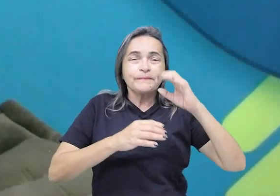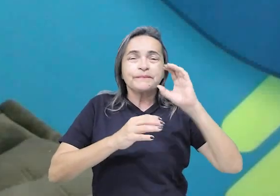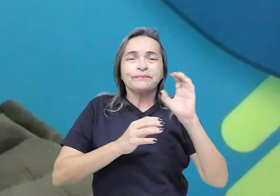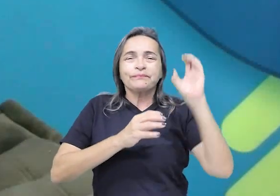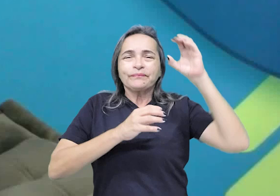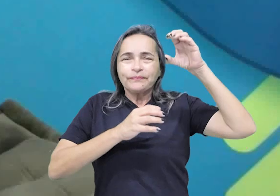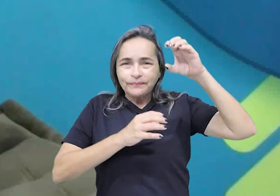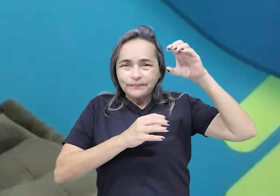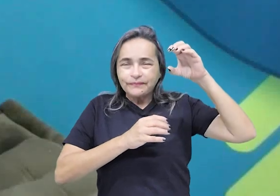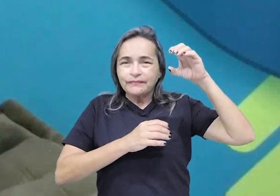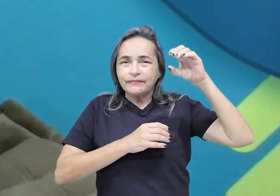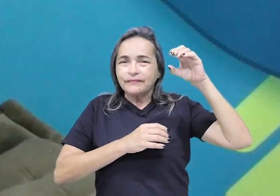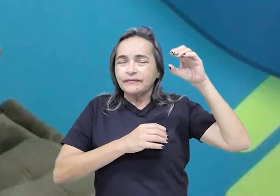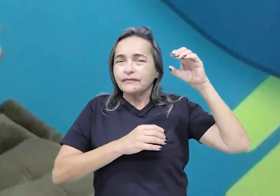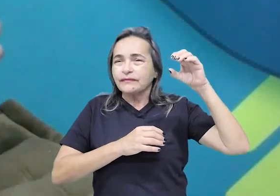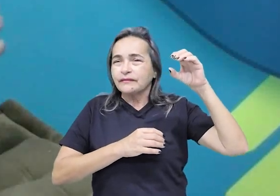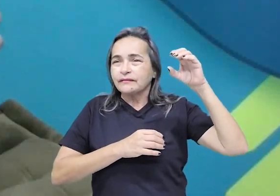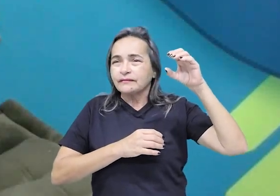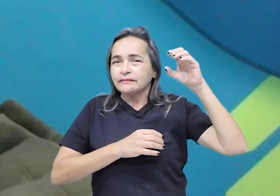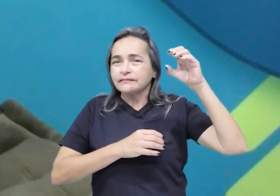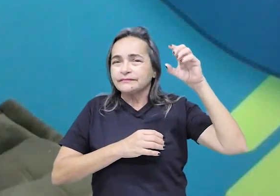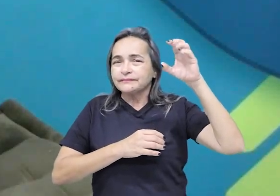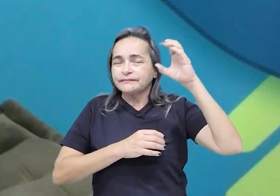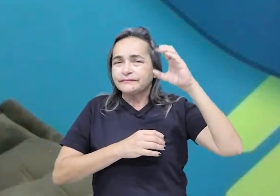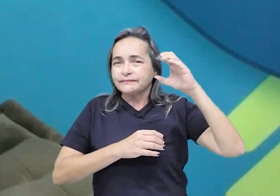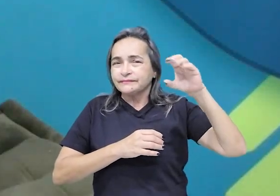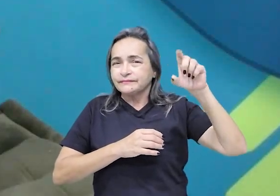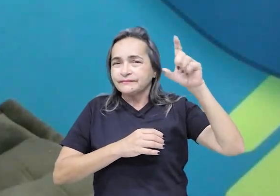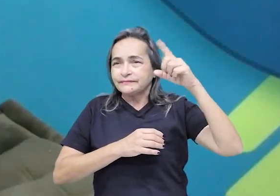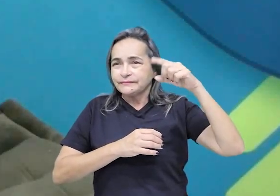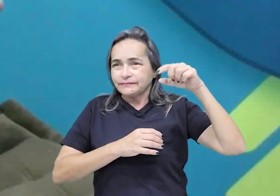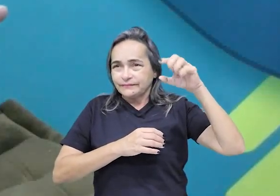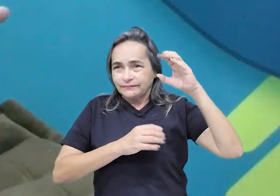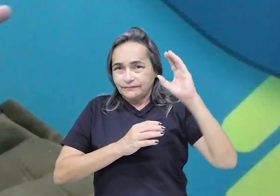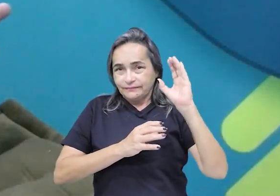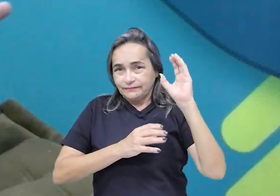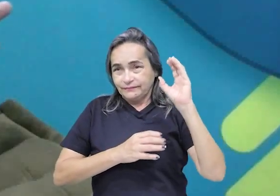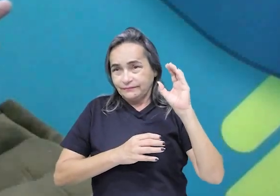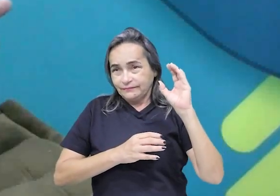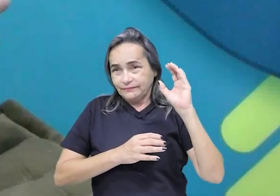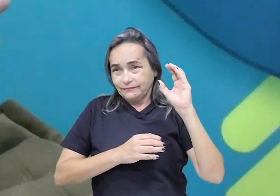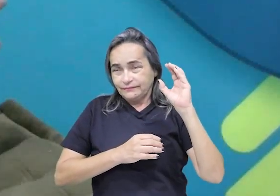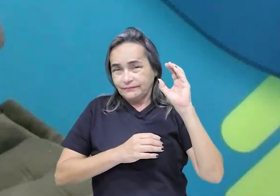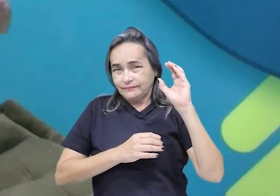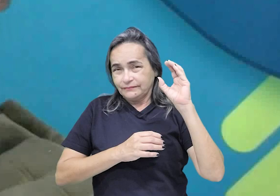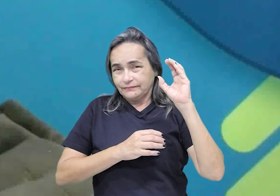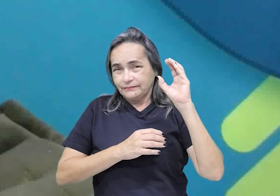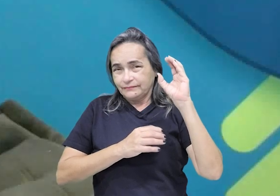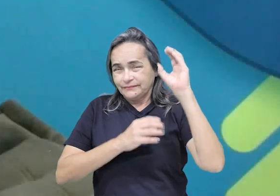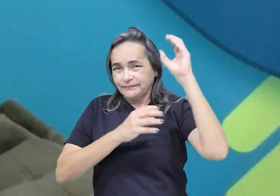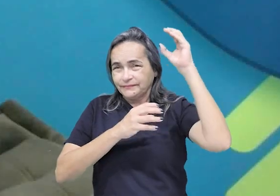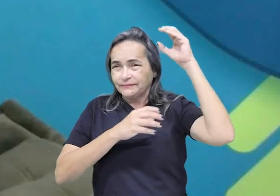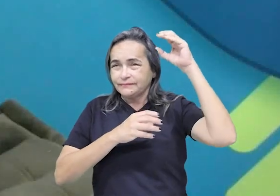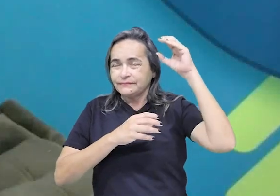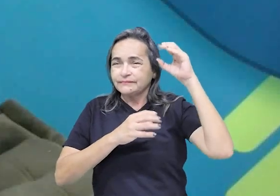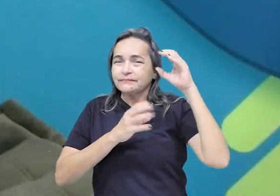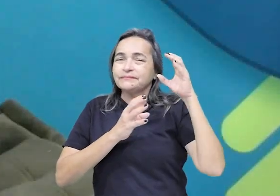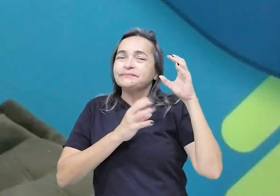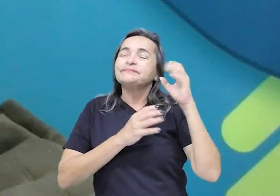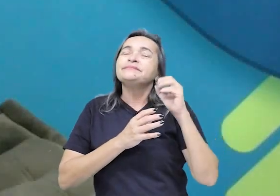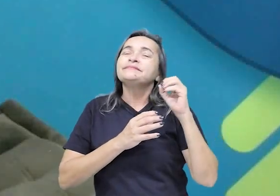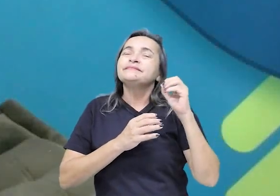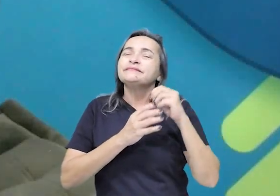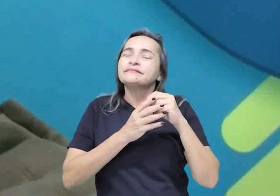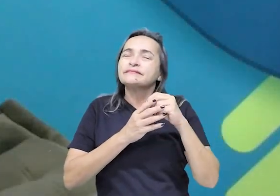para a cóclea, que é como se fosse um caracolzinho, vai ganhar esse caracol e nas células ciliadas ele